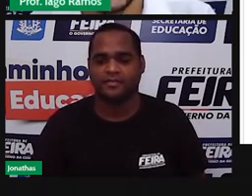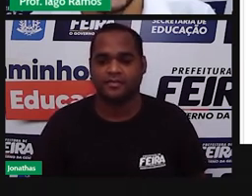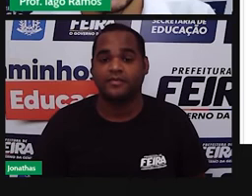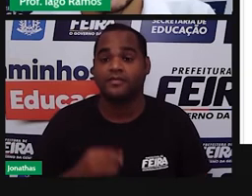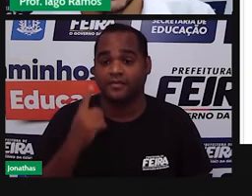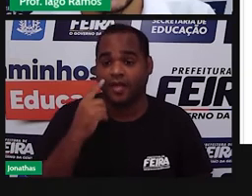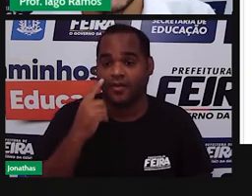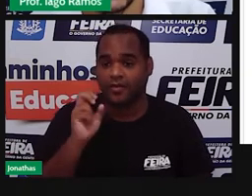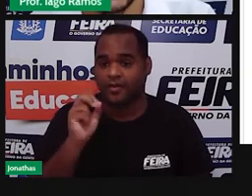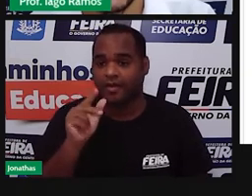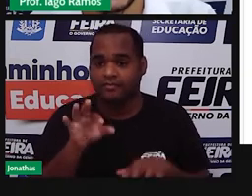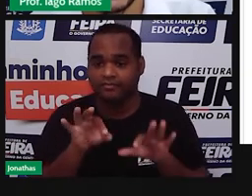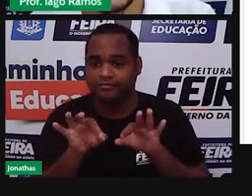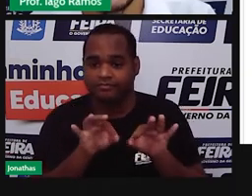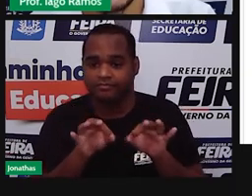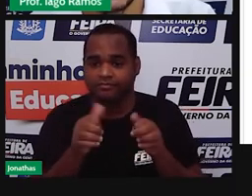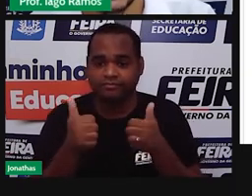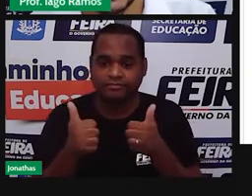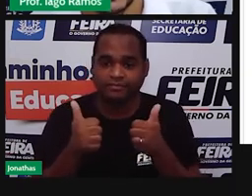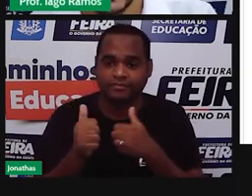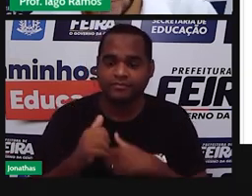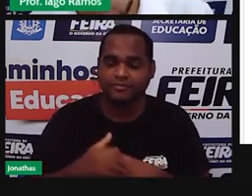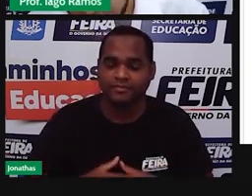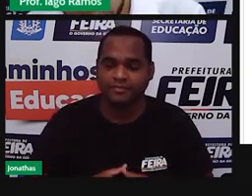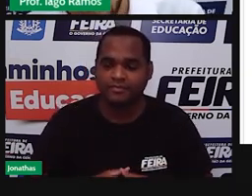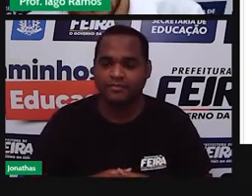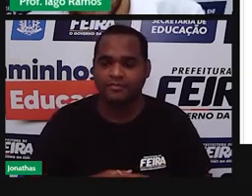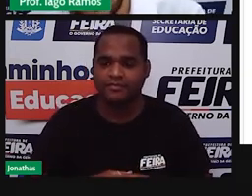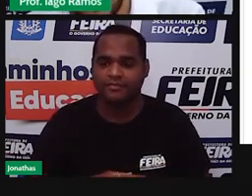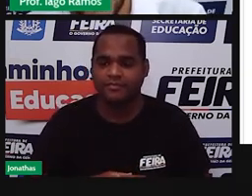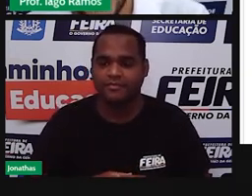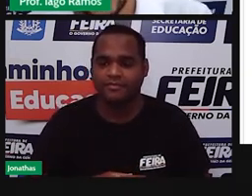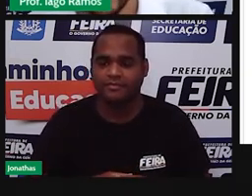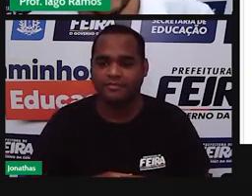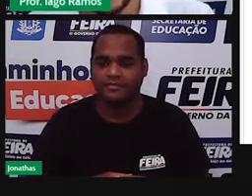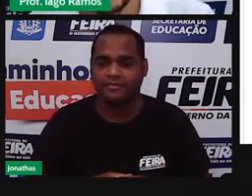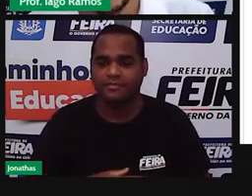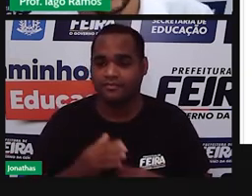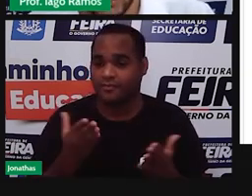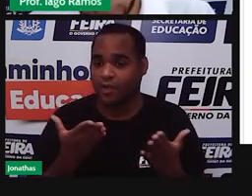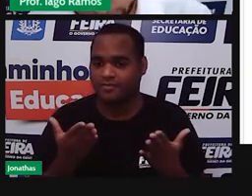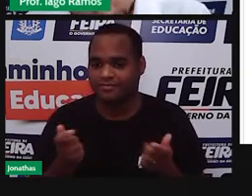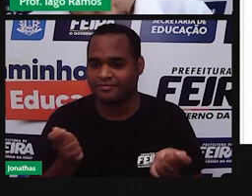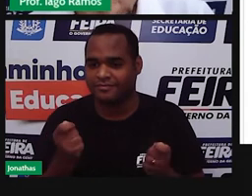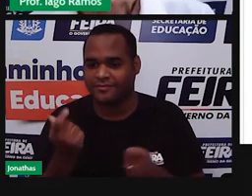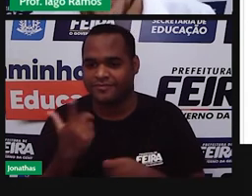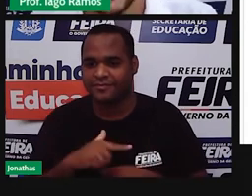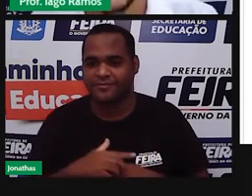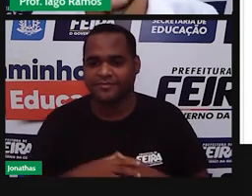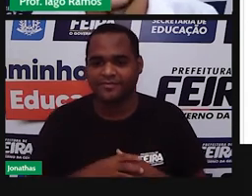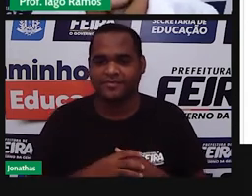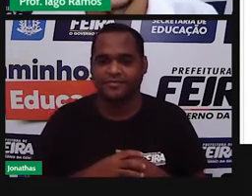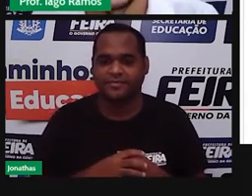Vamos aqui organizar. Só um minutinho. Já sei. Agora foi.